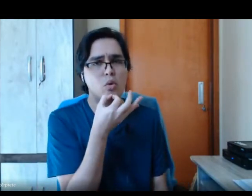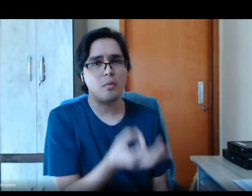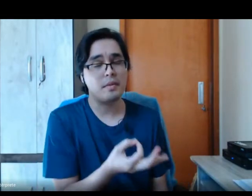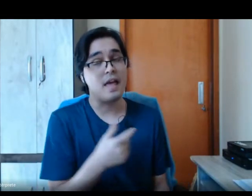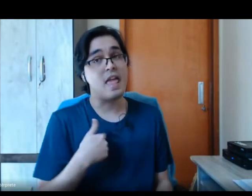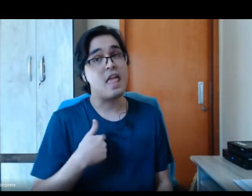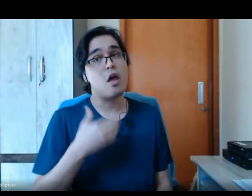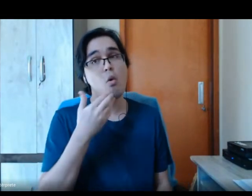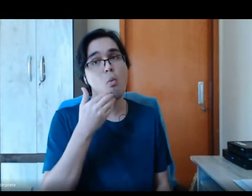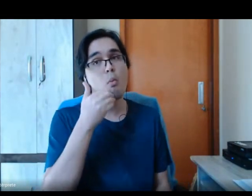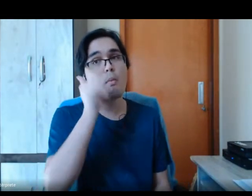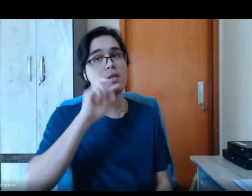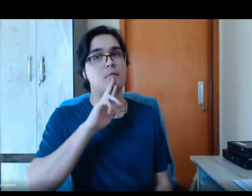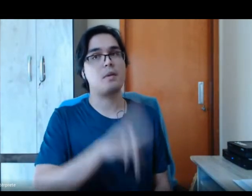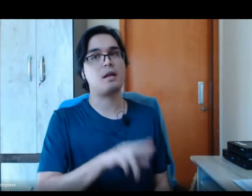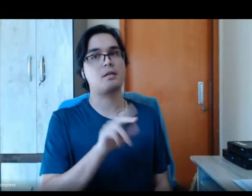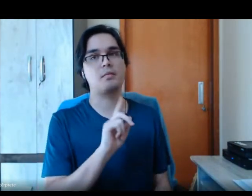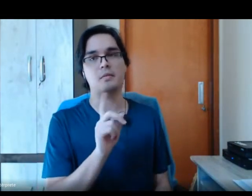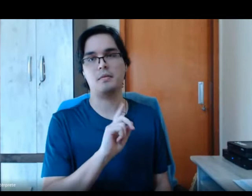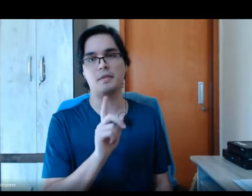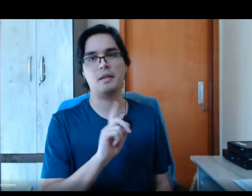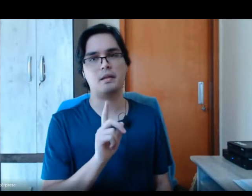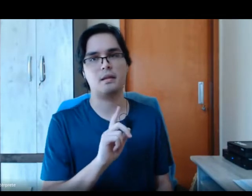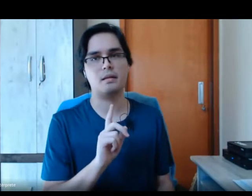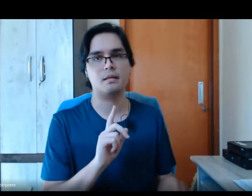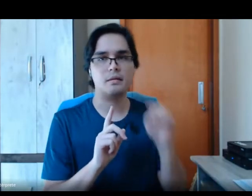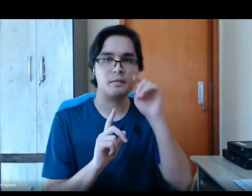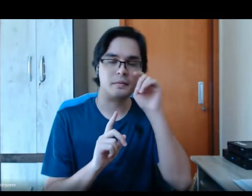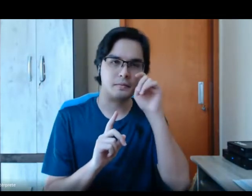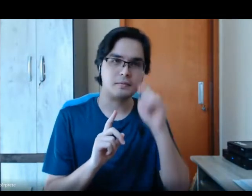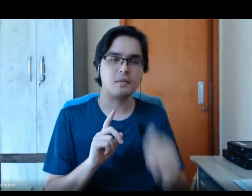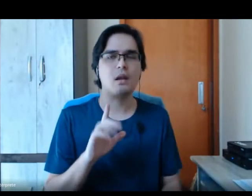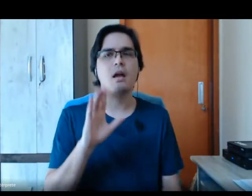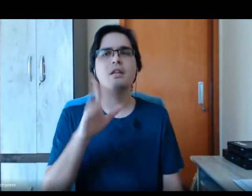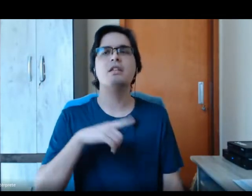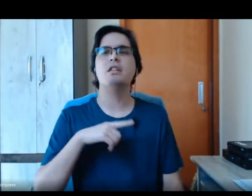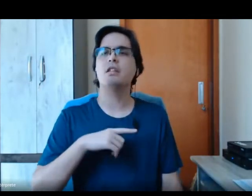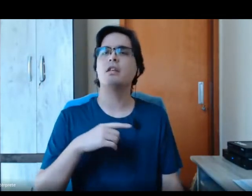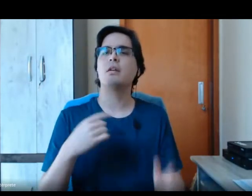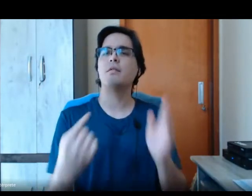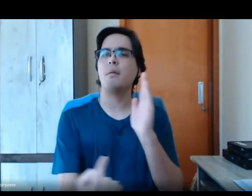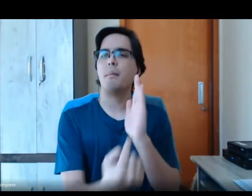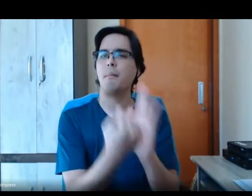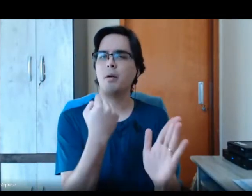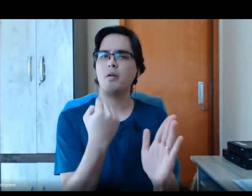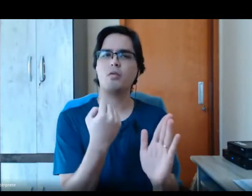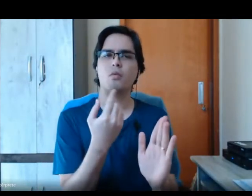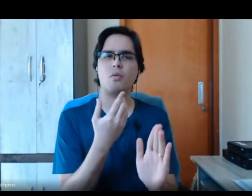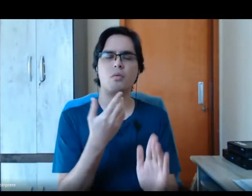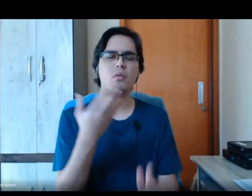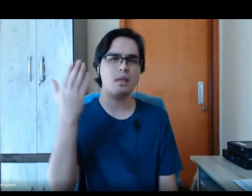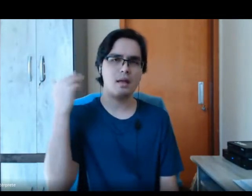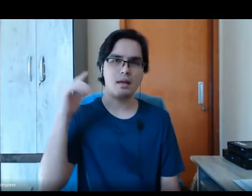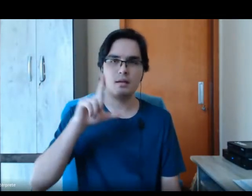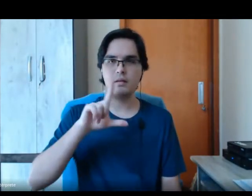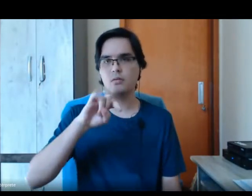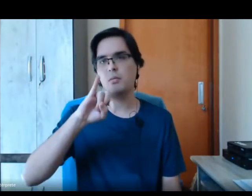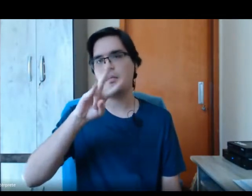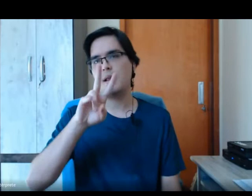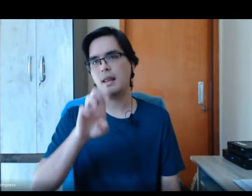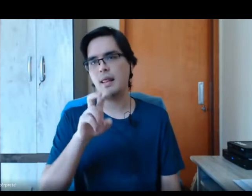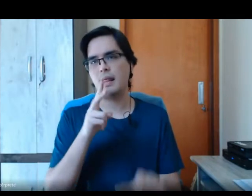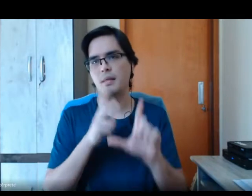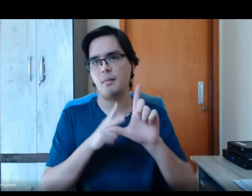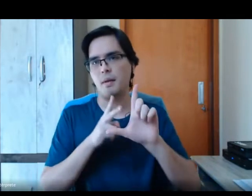Então, também é mais um elemento que eles vão ter que a gente vai ter que colocar nas orientações, que é acessar via aquele sistema